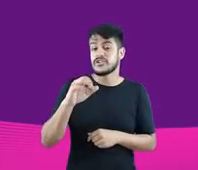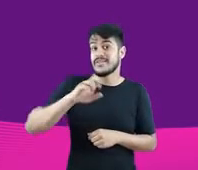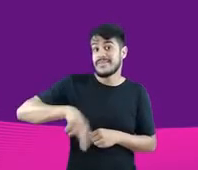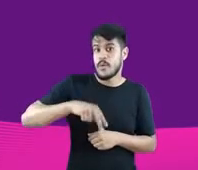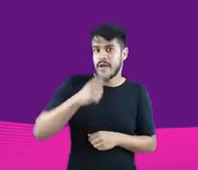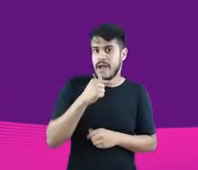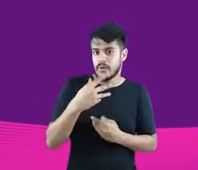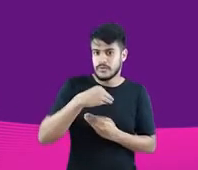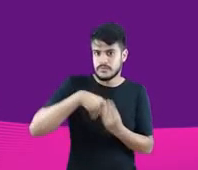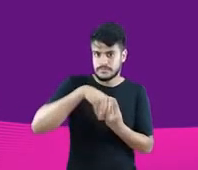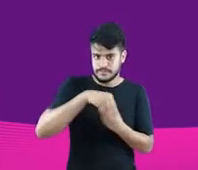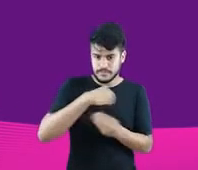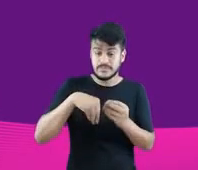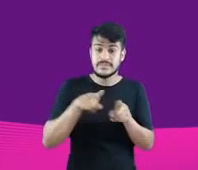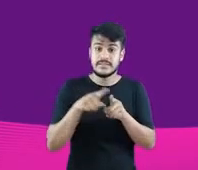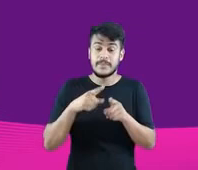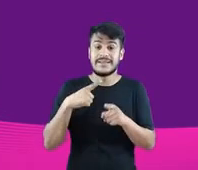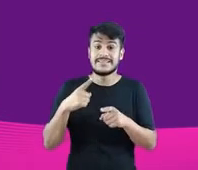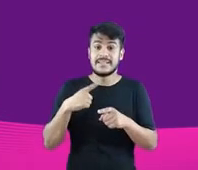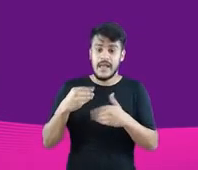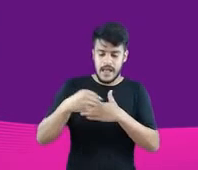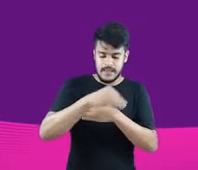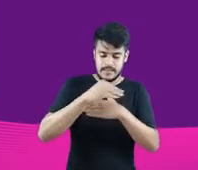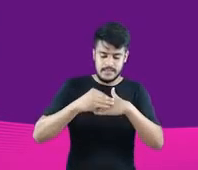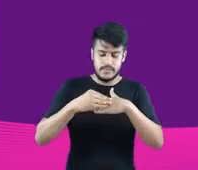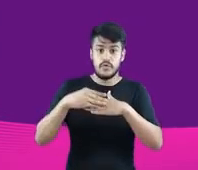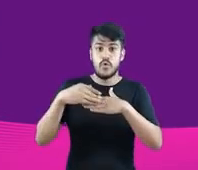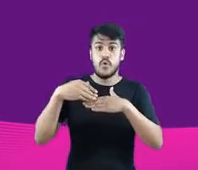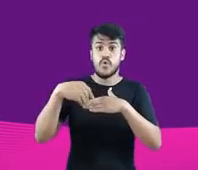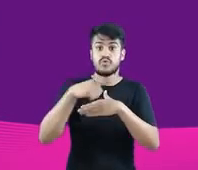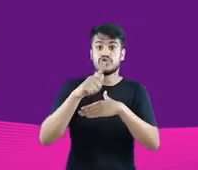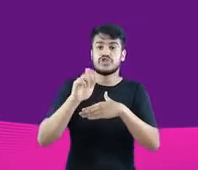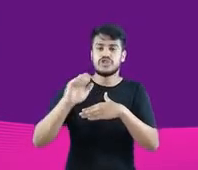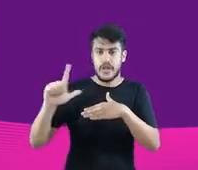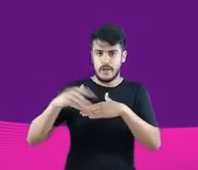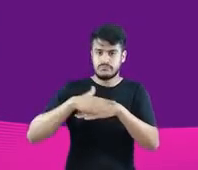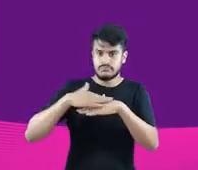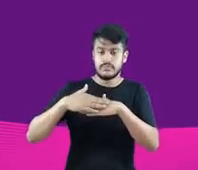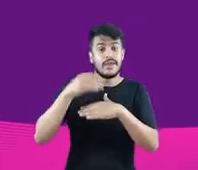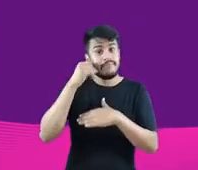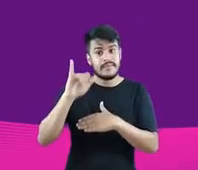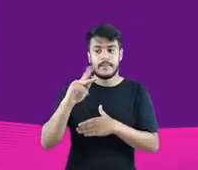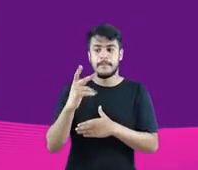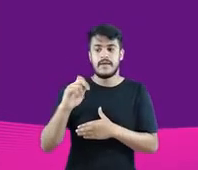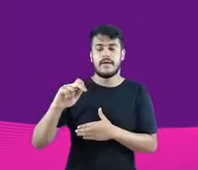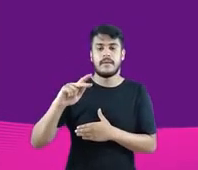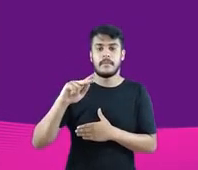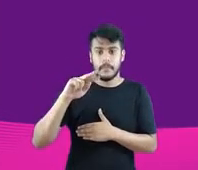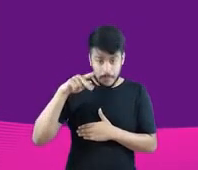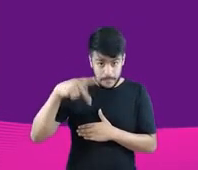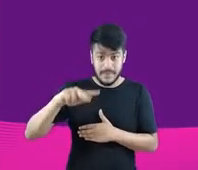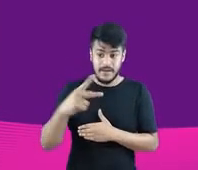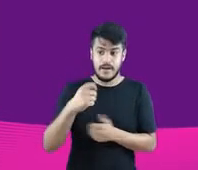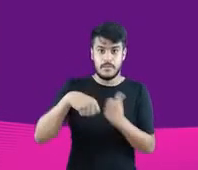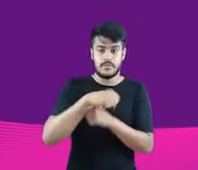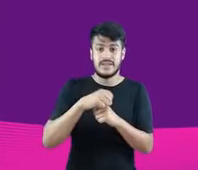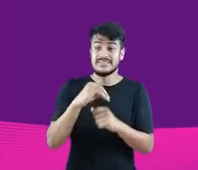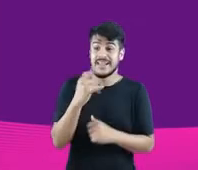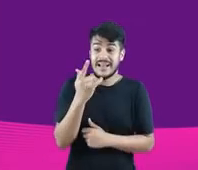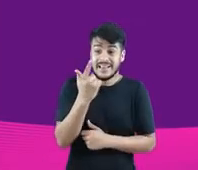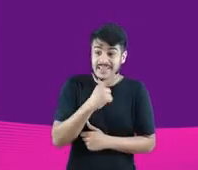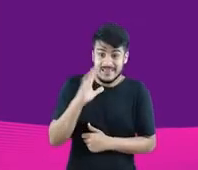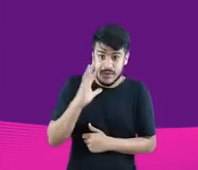com gel que alterem o pH. Caso não resolva de forma nenhuma, a gente bota na balança e